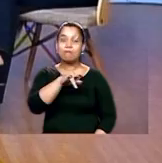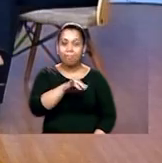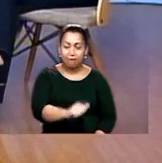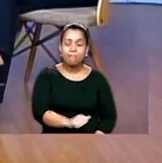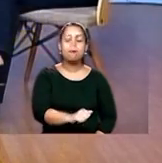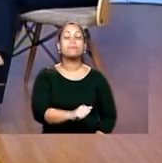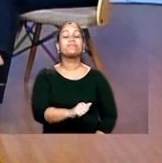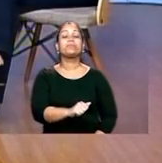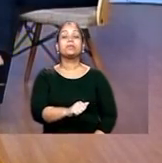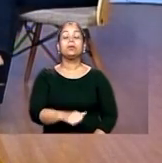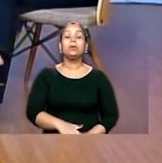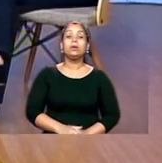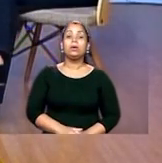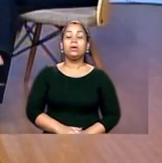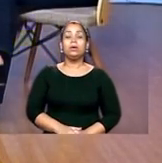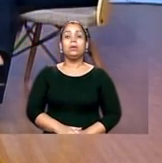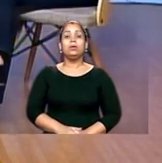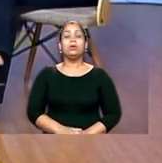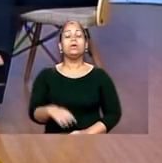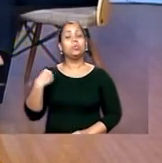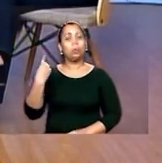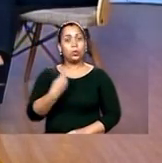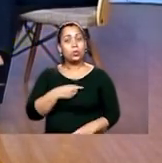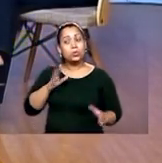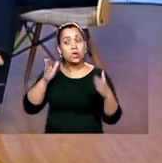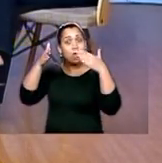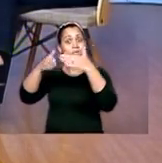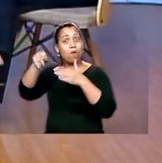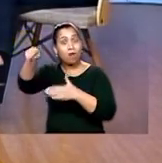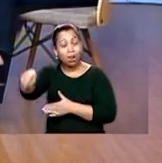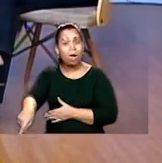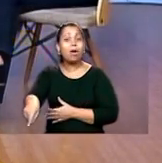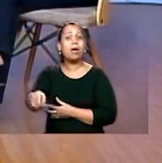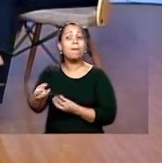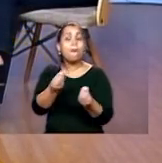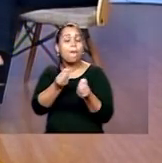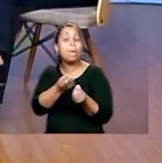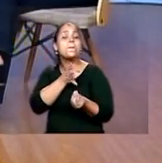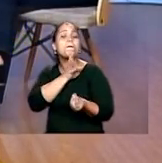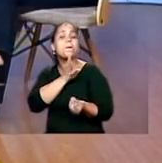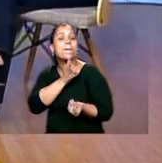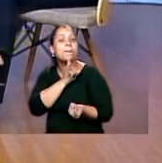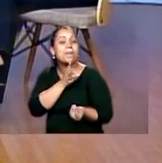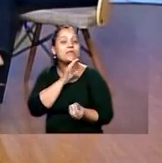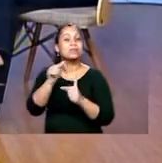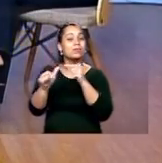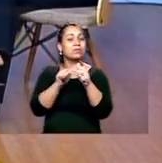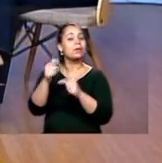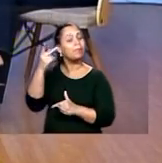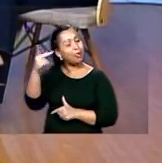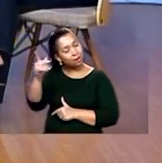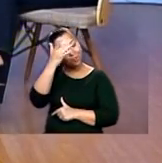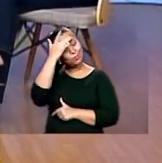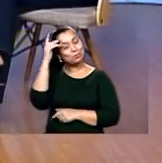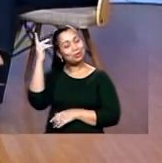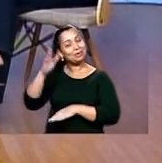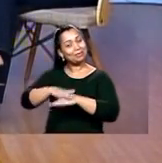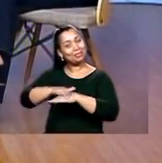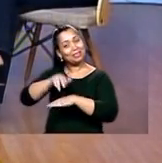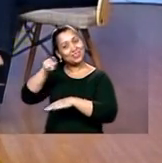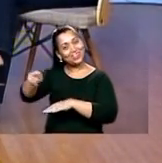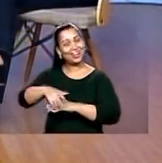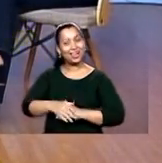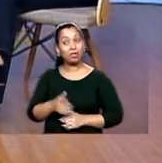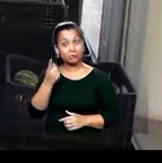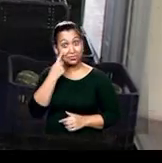Programa de Aquisição de Alimentos, a gente foi até o Banco de Alimentos para acompanhar um pouquinho da rotina de quem trabalha por lá e você confere agora.